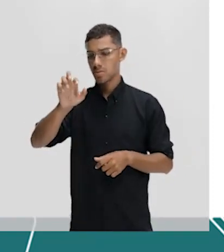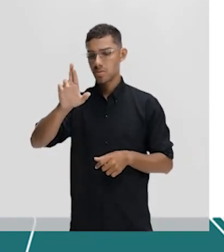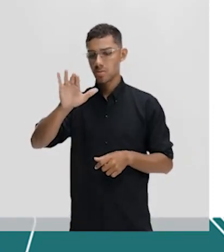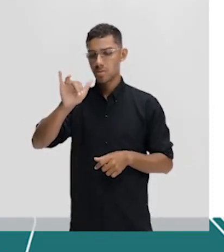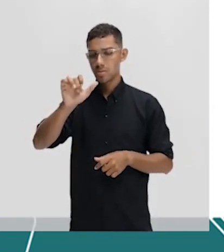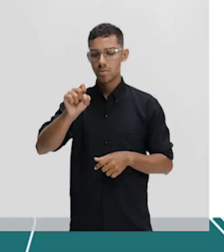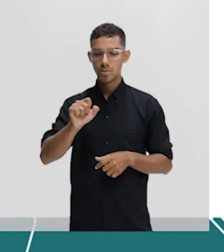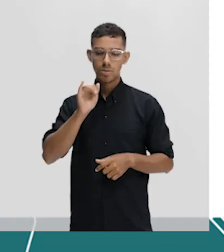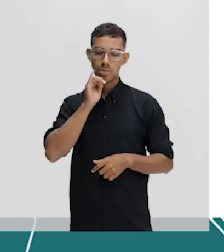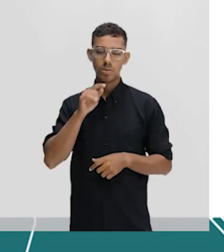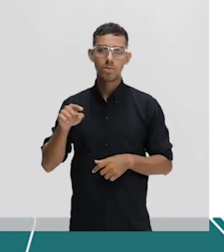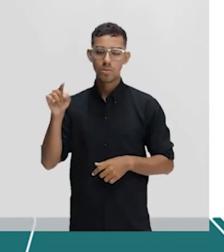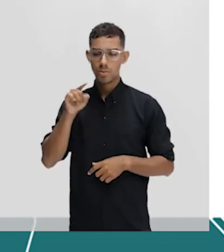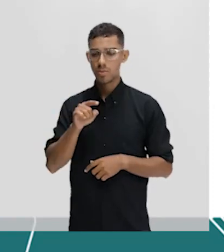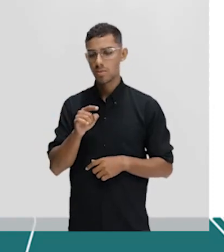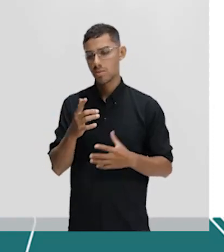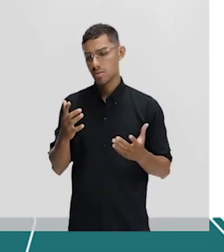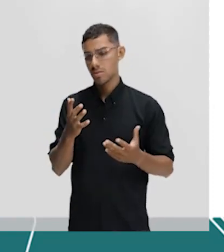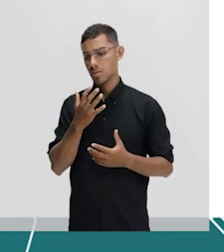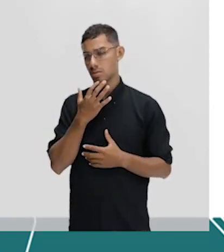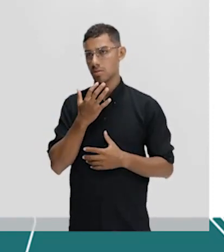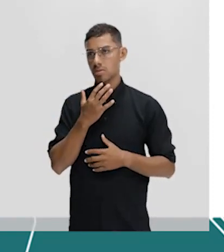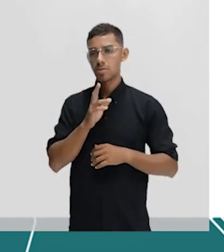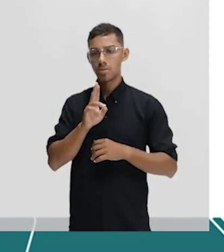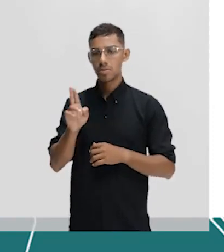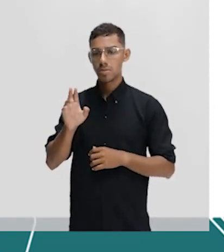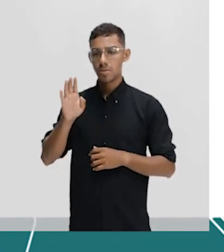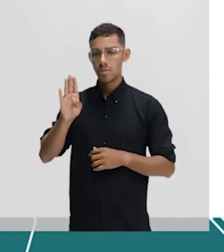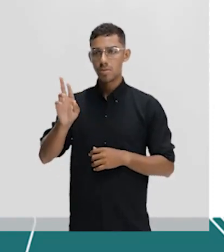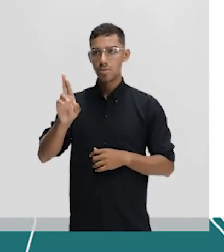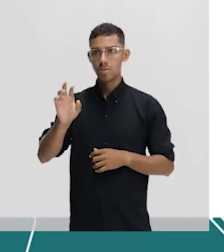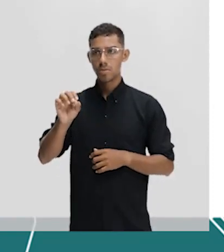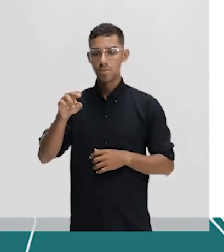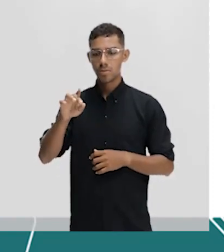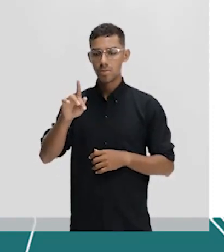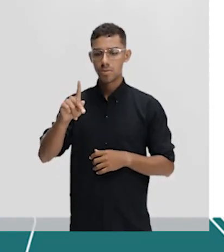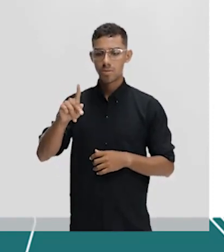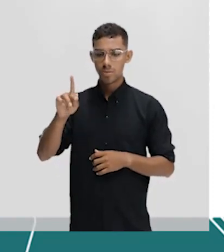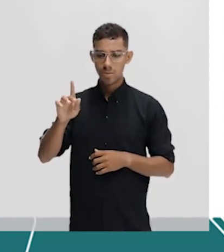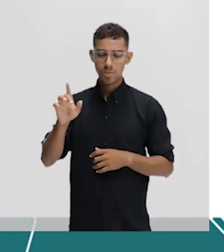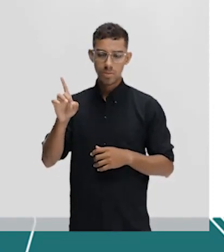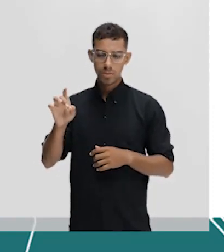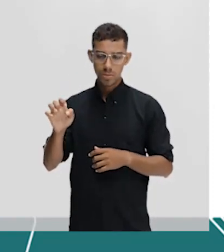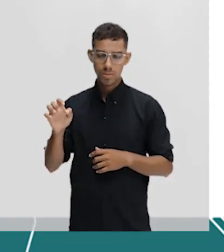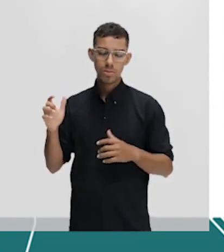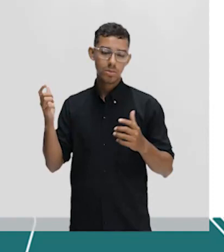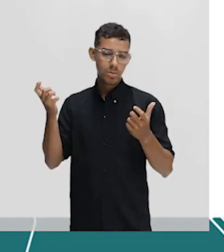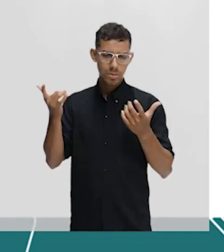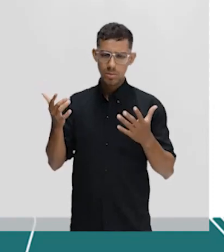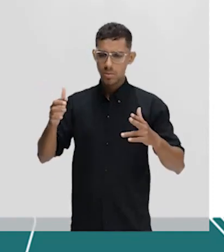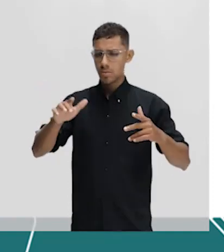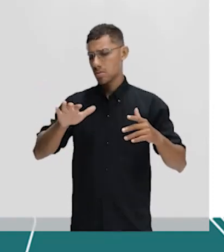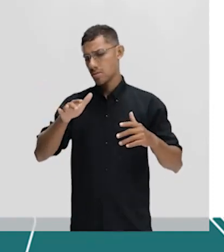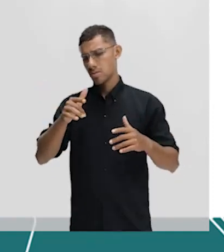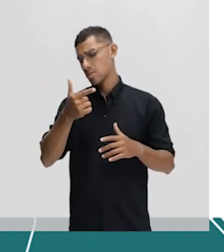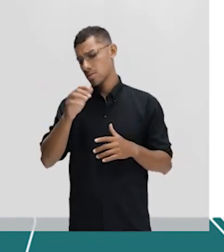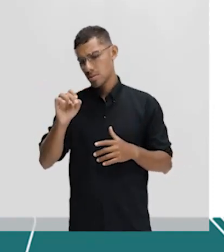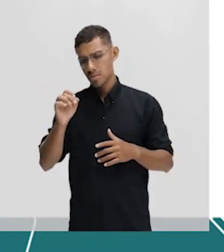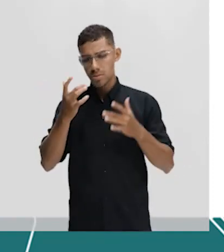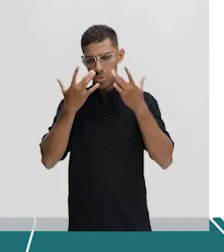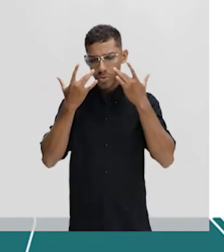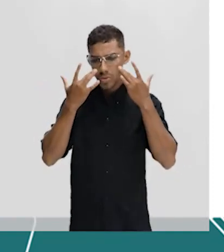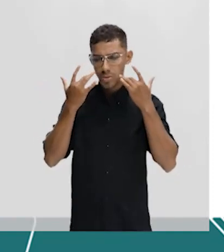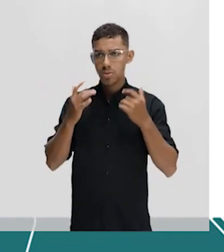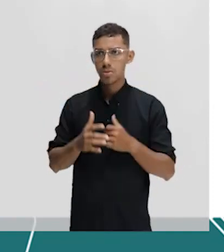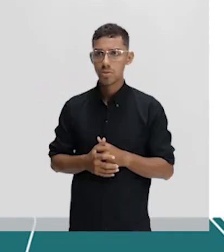ouviu falar de uma coisa chamada Broadway. Pois é, a Broadway é uma rua com mais ou menos 20 teatros espalhados nessa rua. Alguém